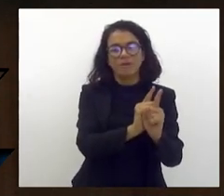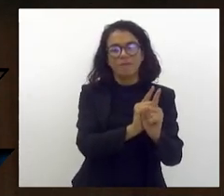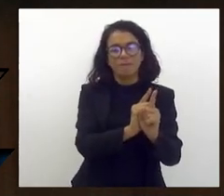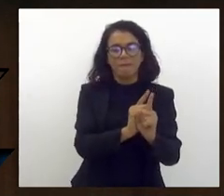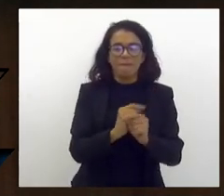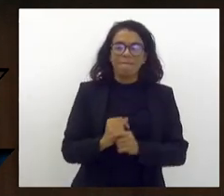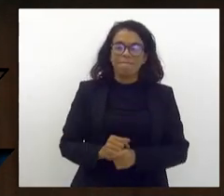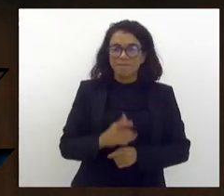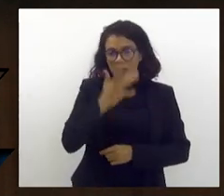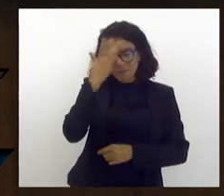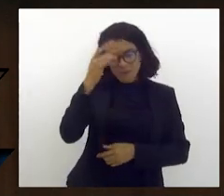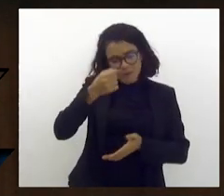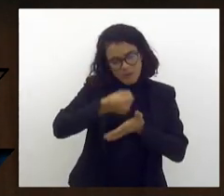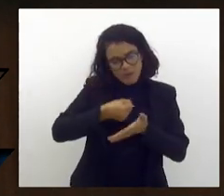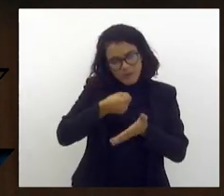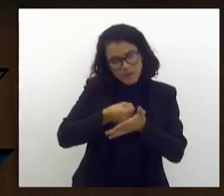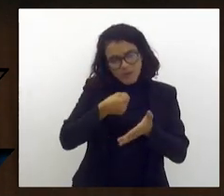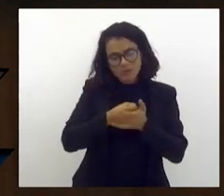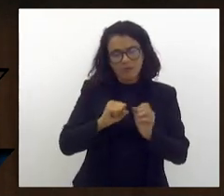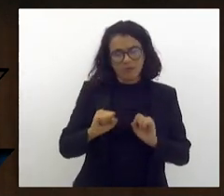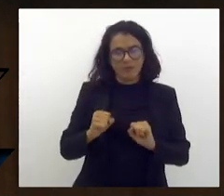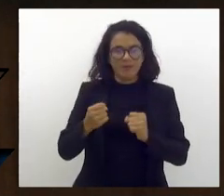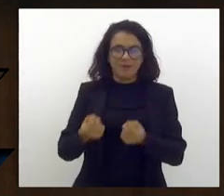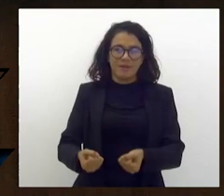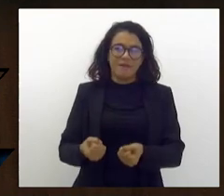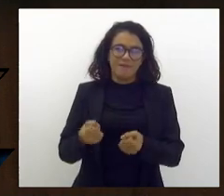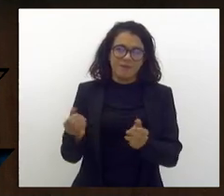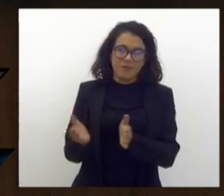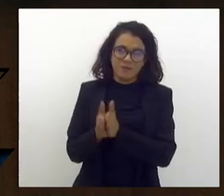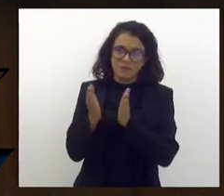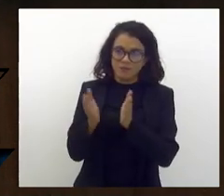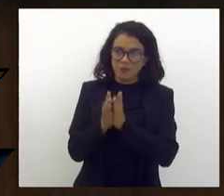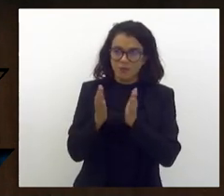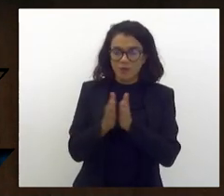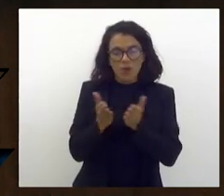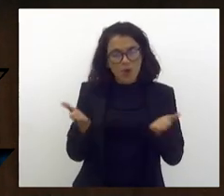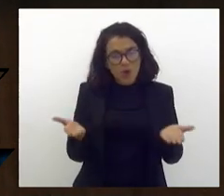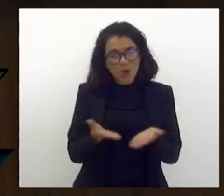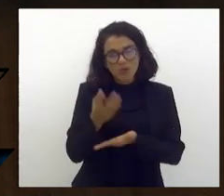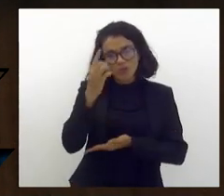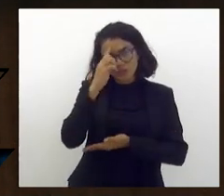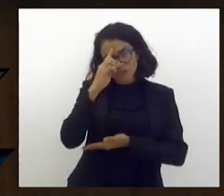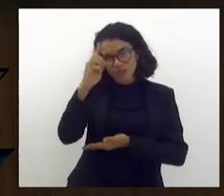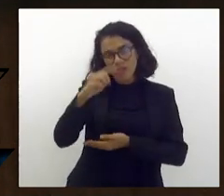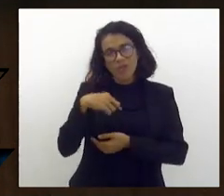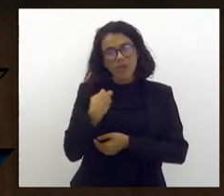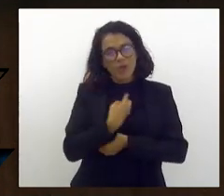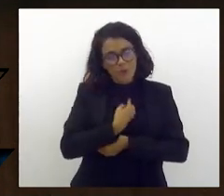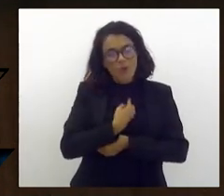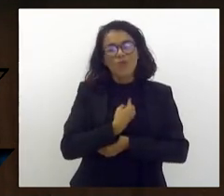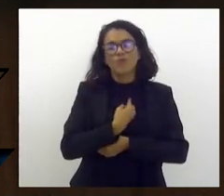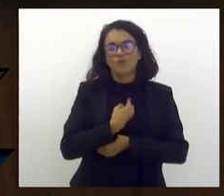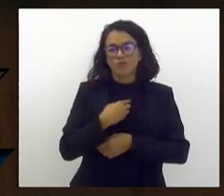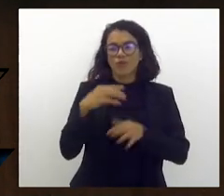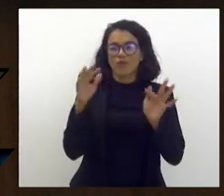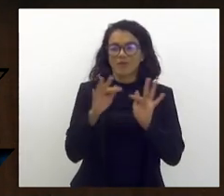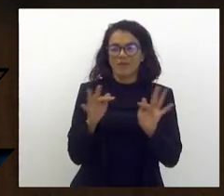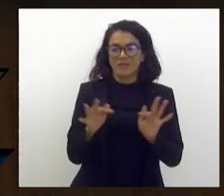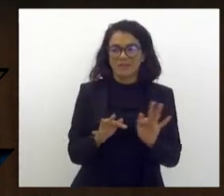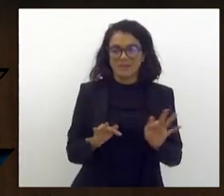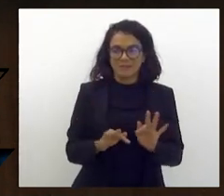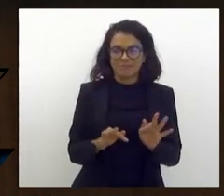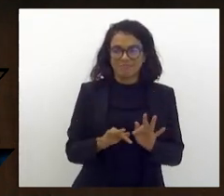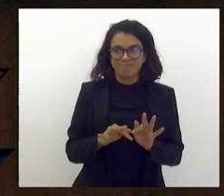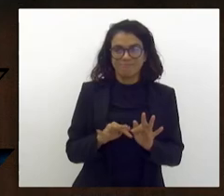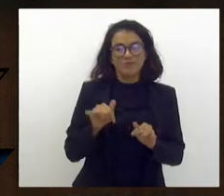pessoa que sempre lutou e defendeu o menos favorecido. Então, no dia de hoje, eu estou muito feliz por essa casa honrar essas